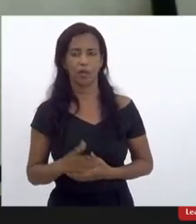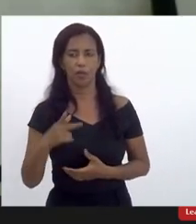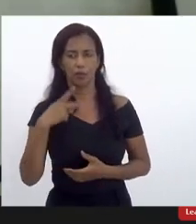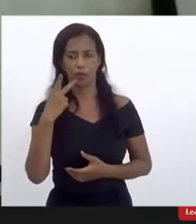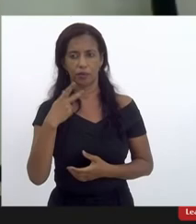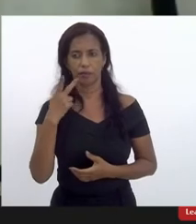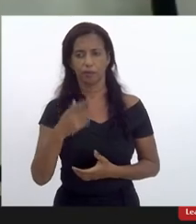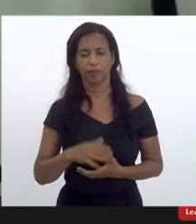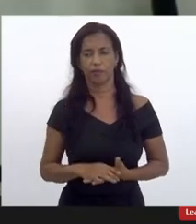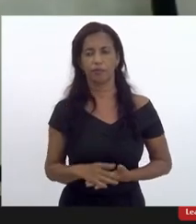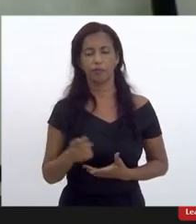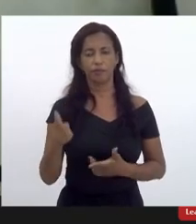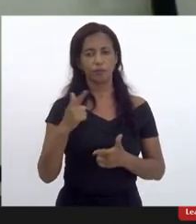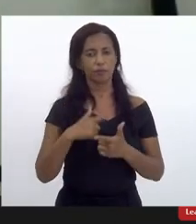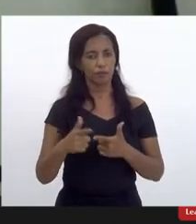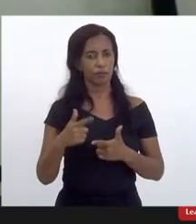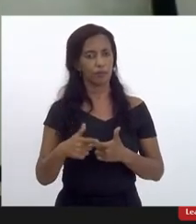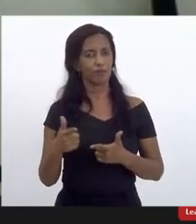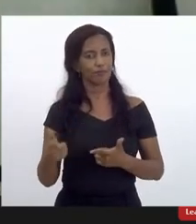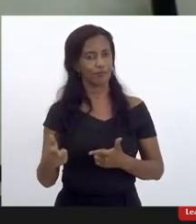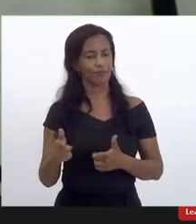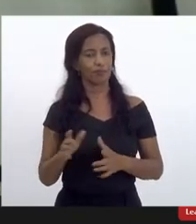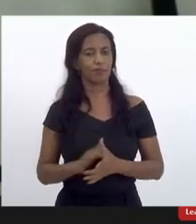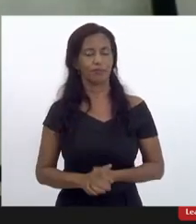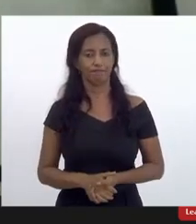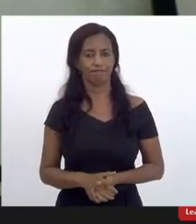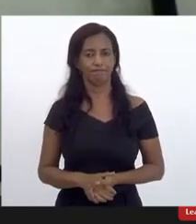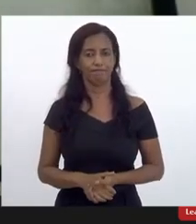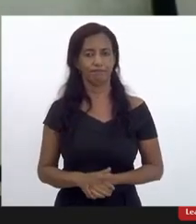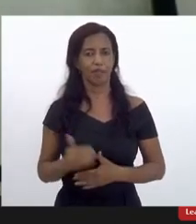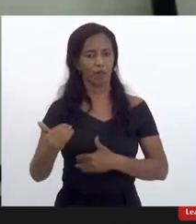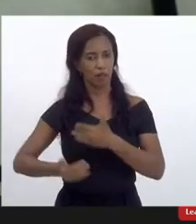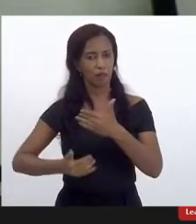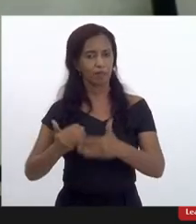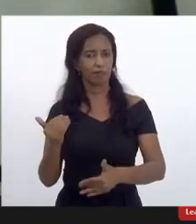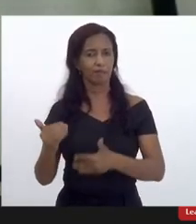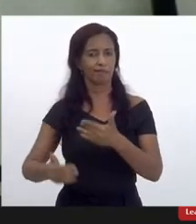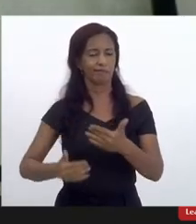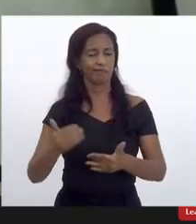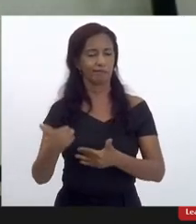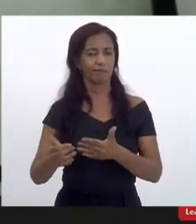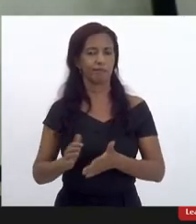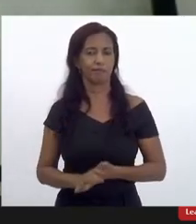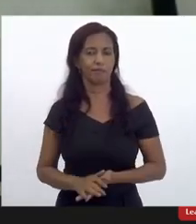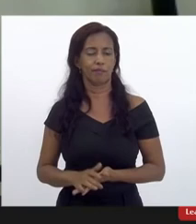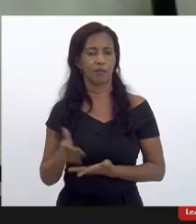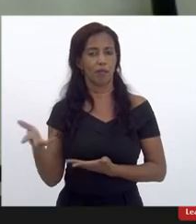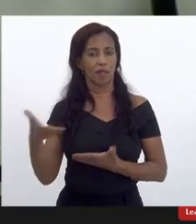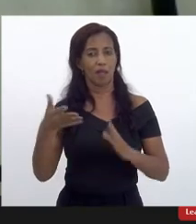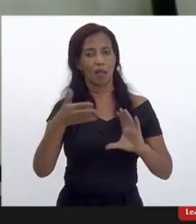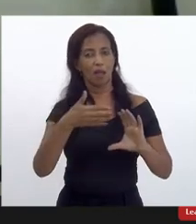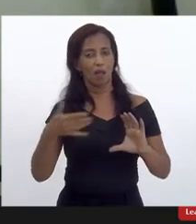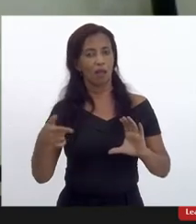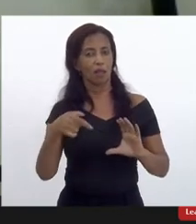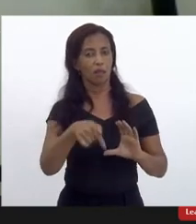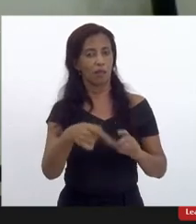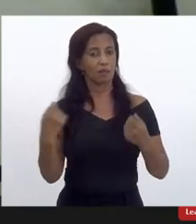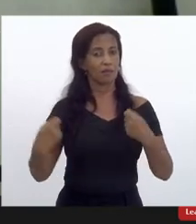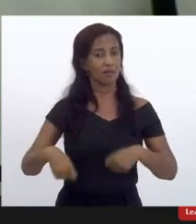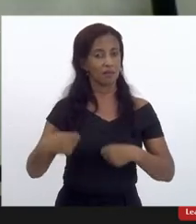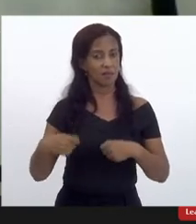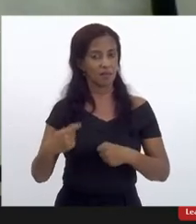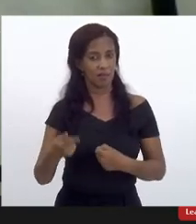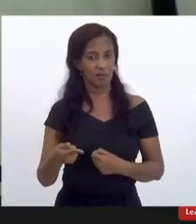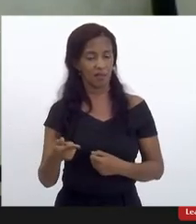falar, que esse problema a gente está com o subsequente. Até pela característica desse alunado, da